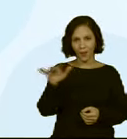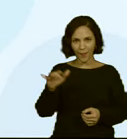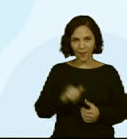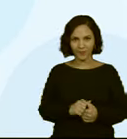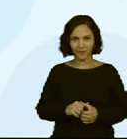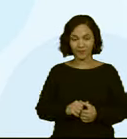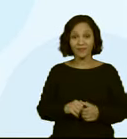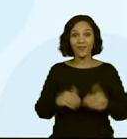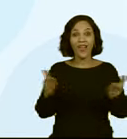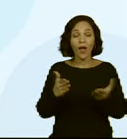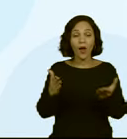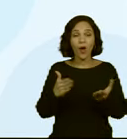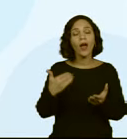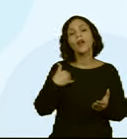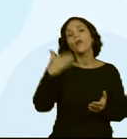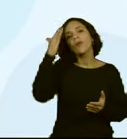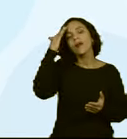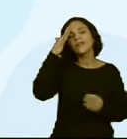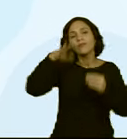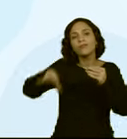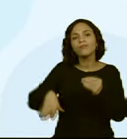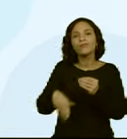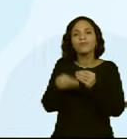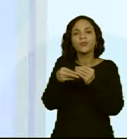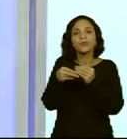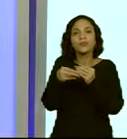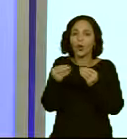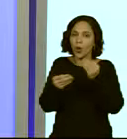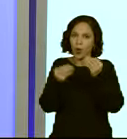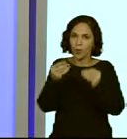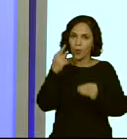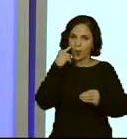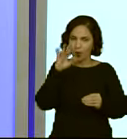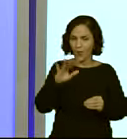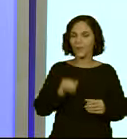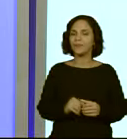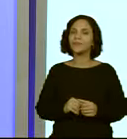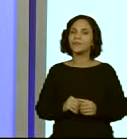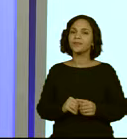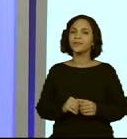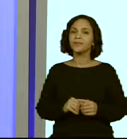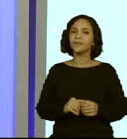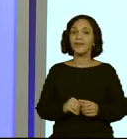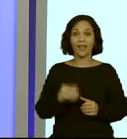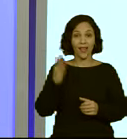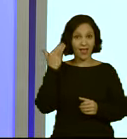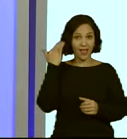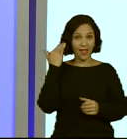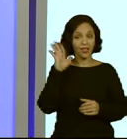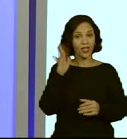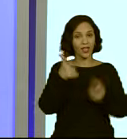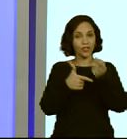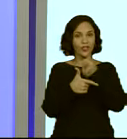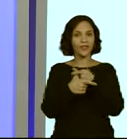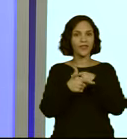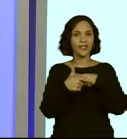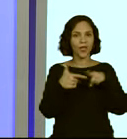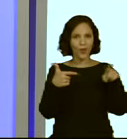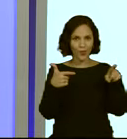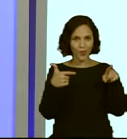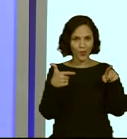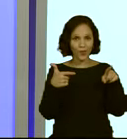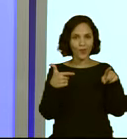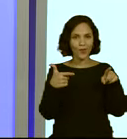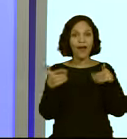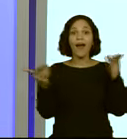gente vai descobrir de quanto é o acréscimo lembra a gente fez uma divisão para